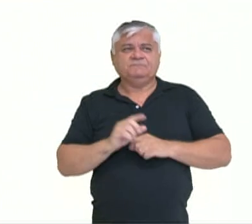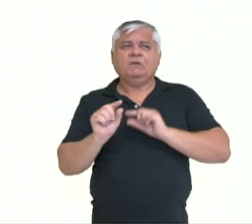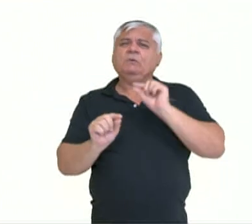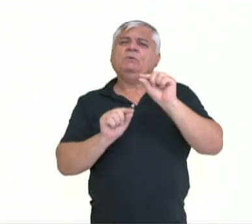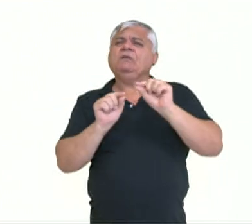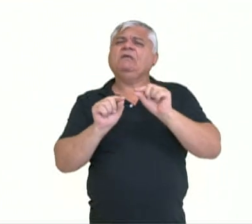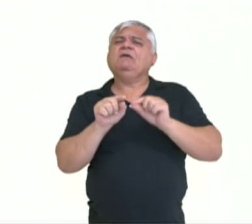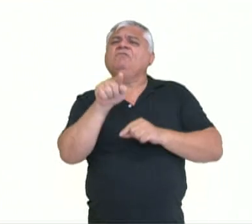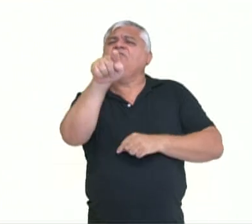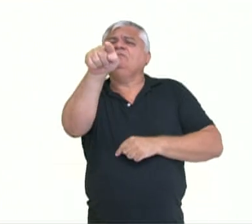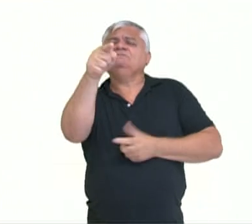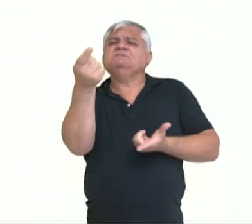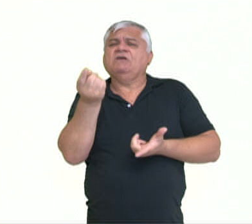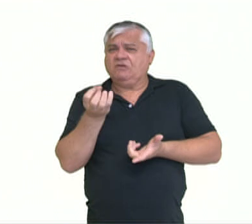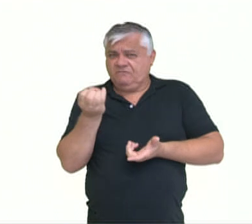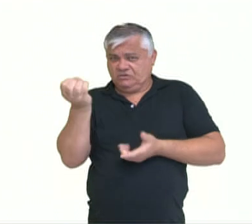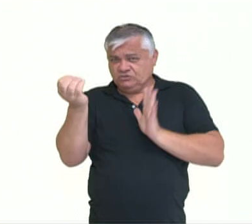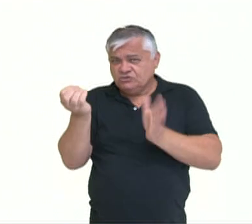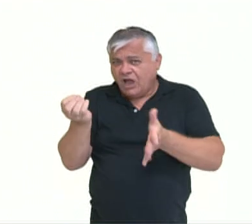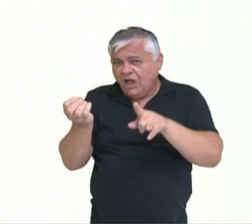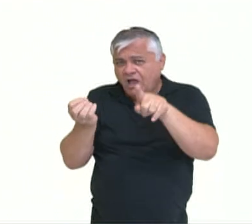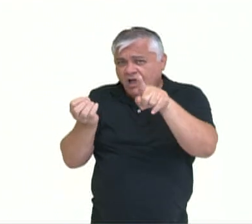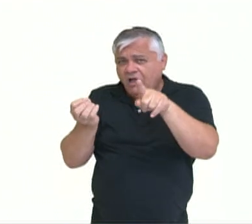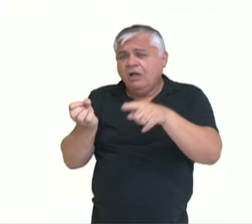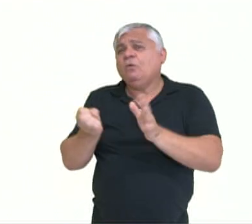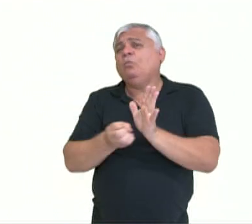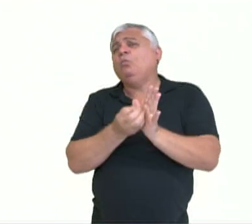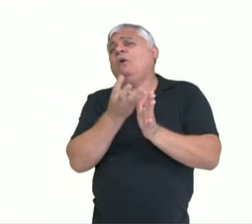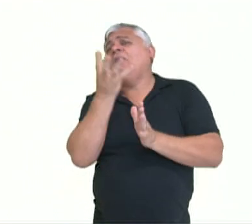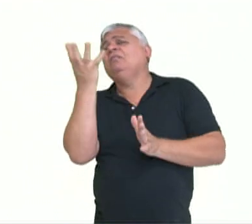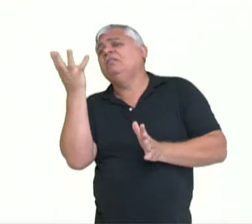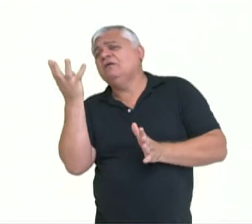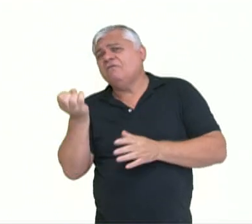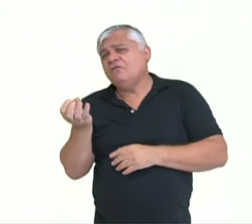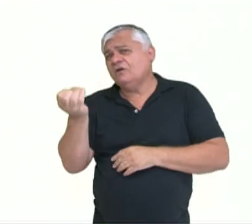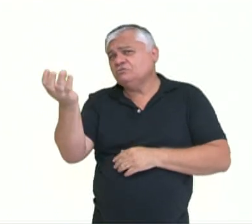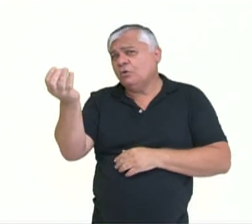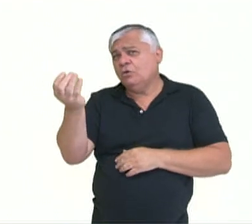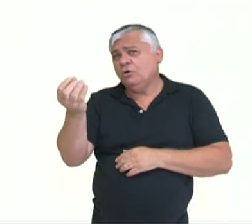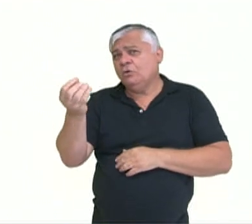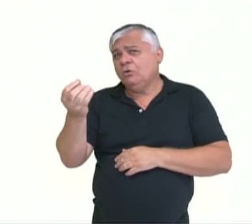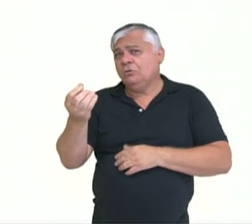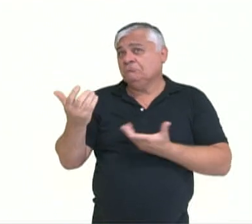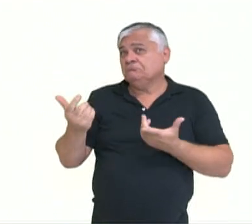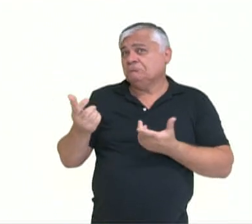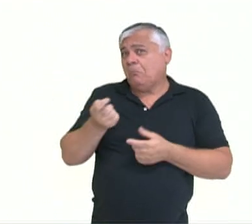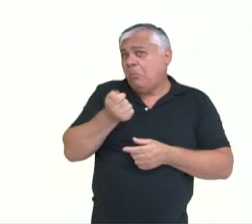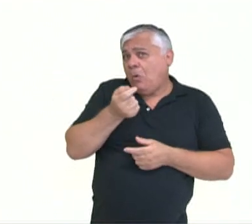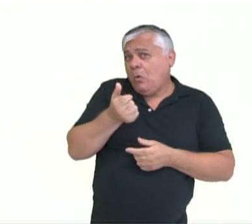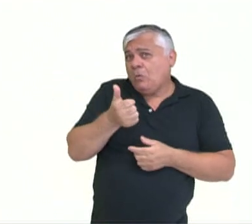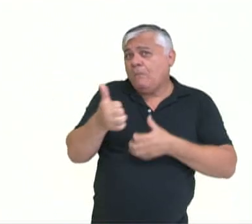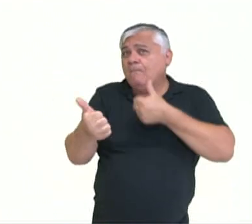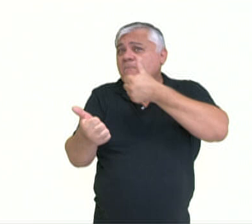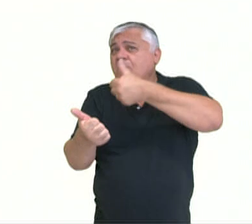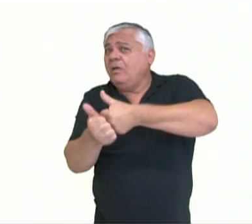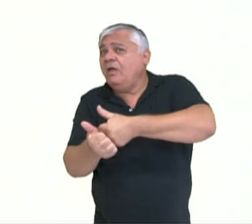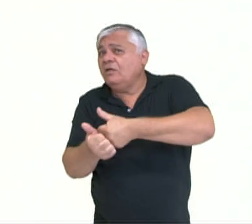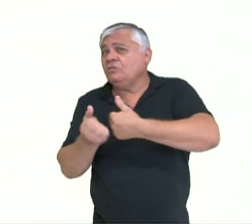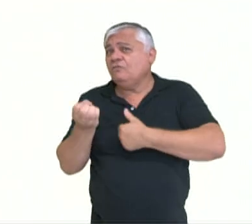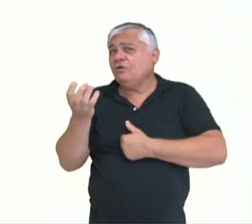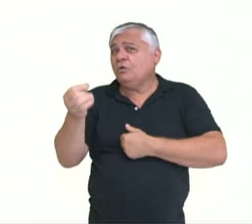viajar? Você já viajou muitas vezes, poucas vezes, para perto, né?